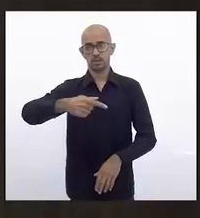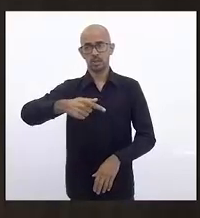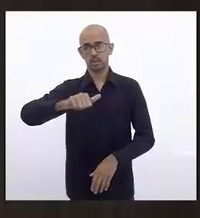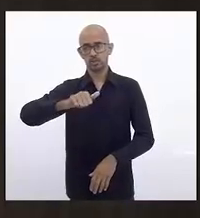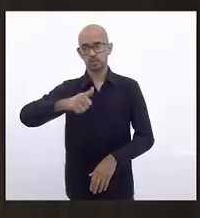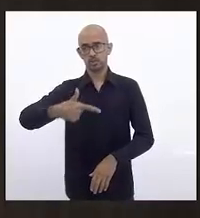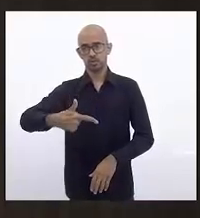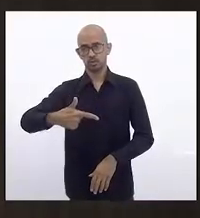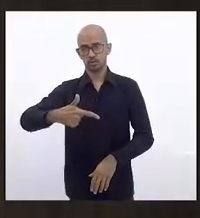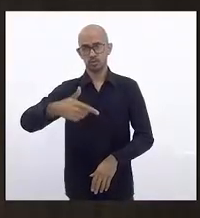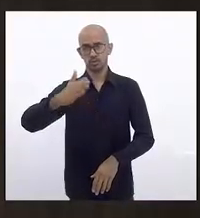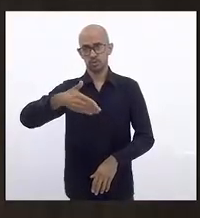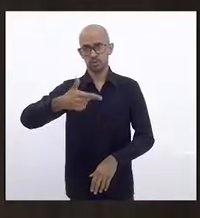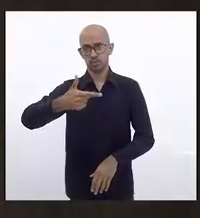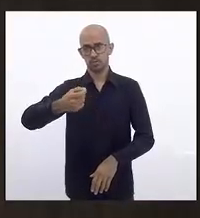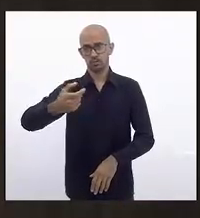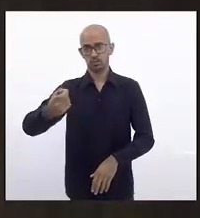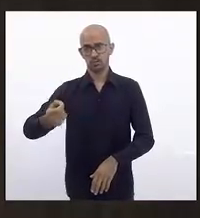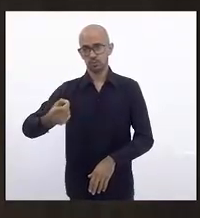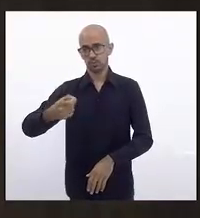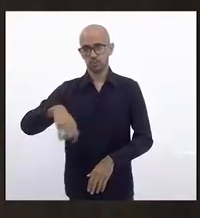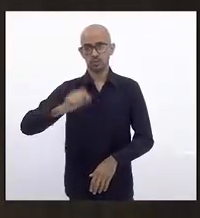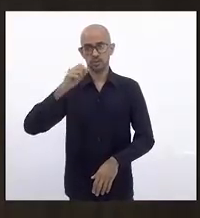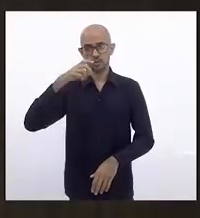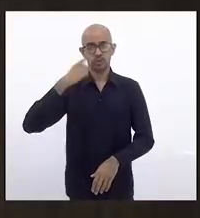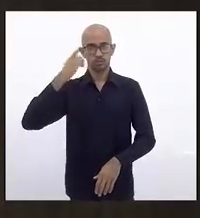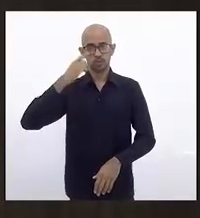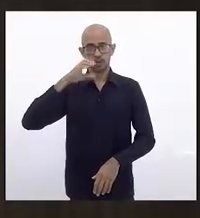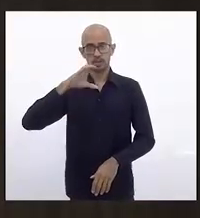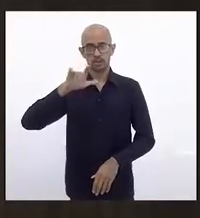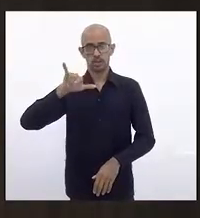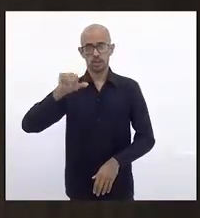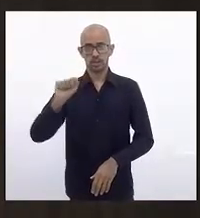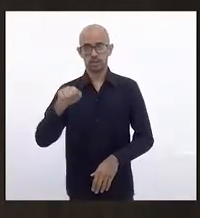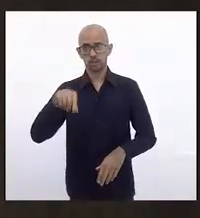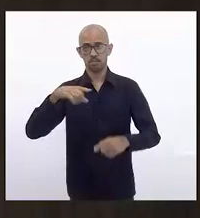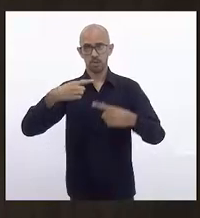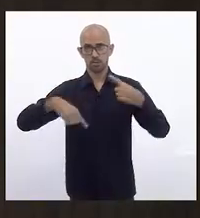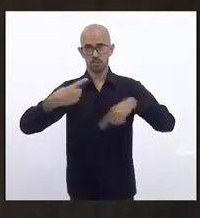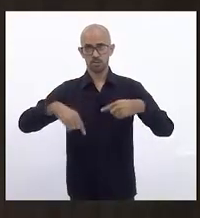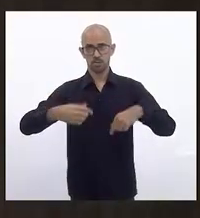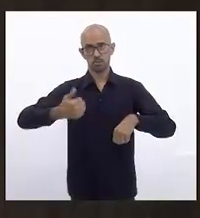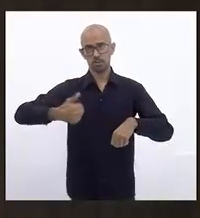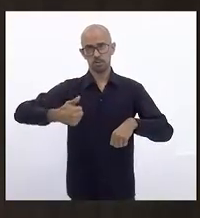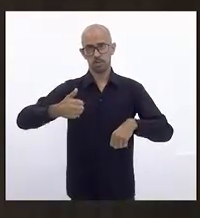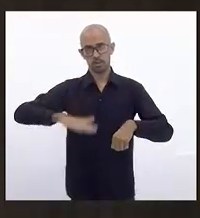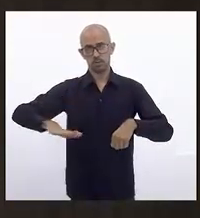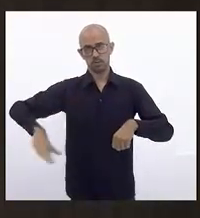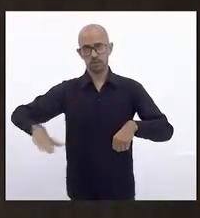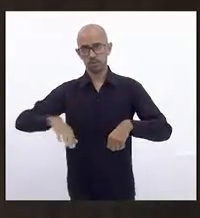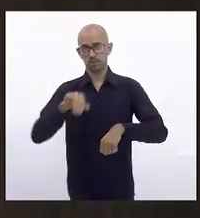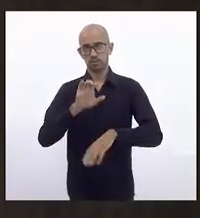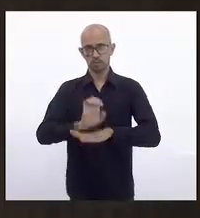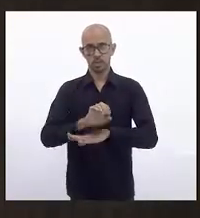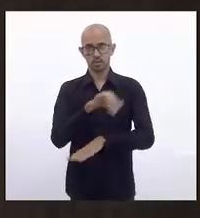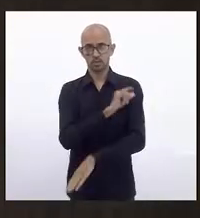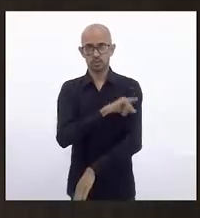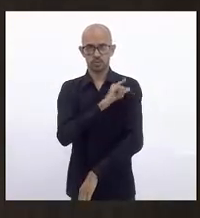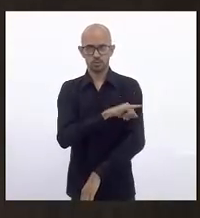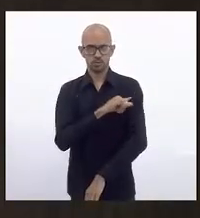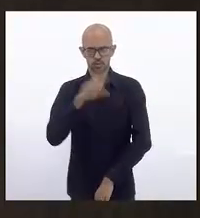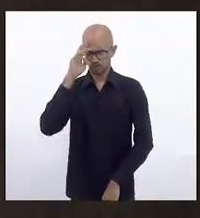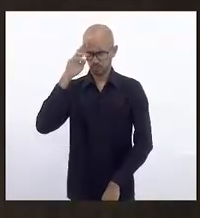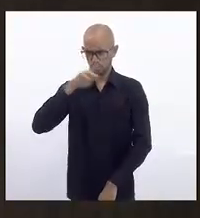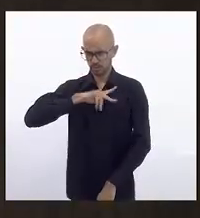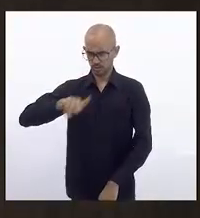37212 de 2020, de autoria da deputada Célia Jordão, que institui a política pública pela primeira infância no Estado do Rio de Janeiro. Senhor